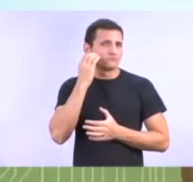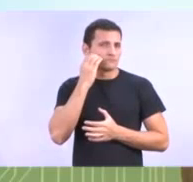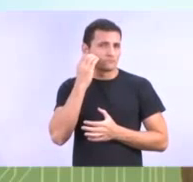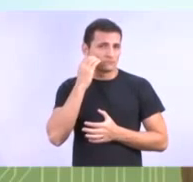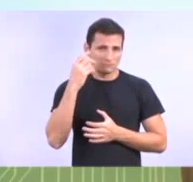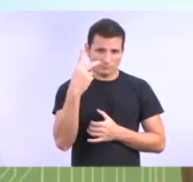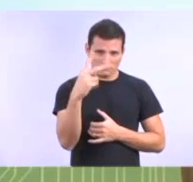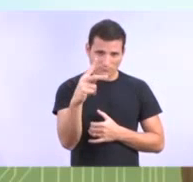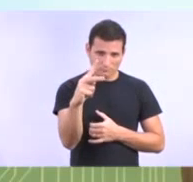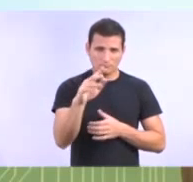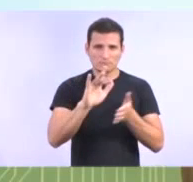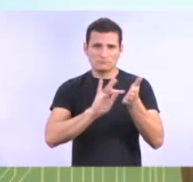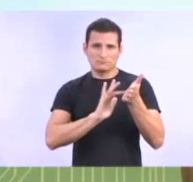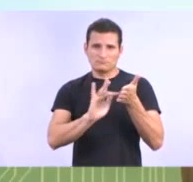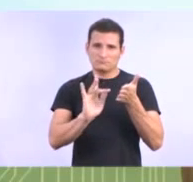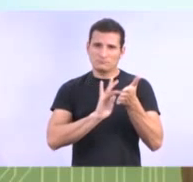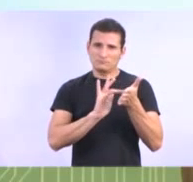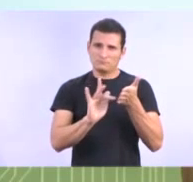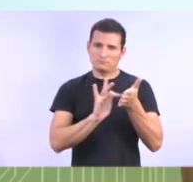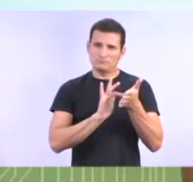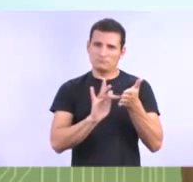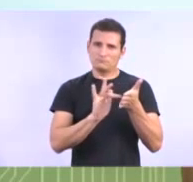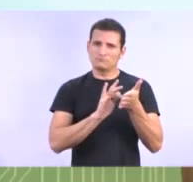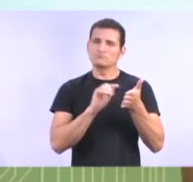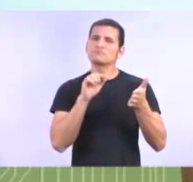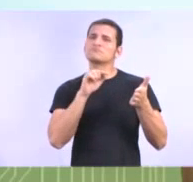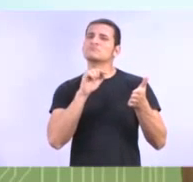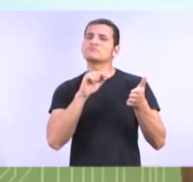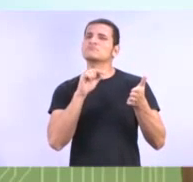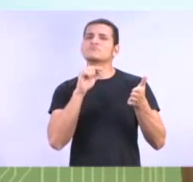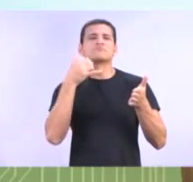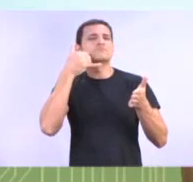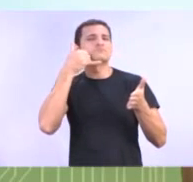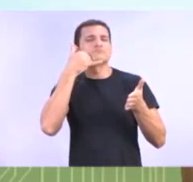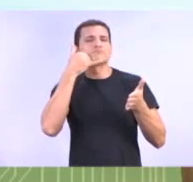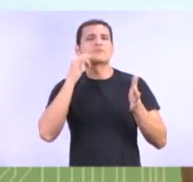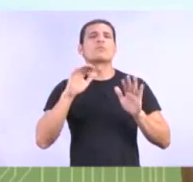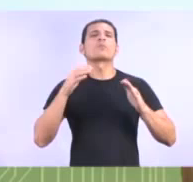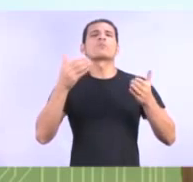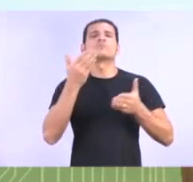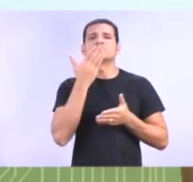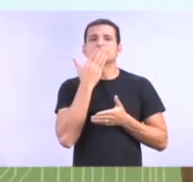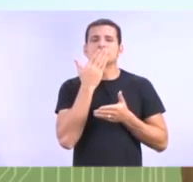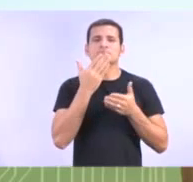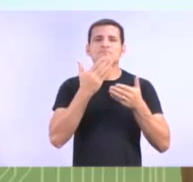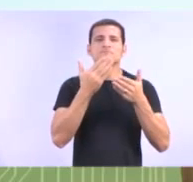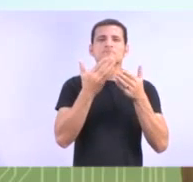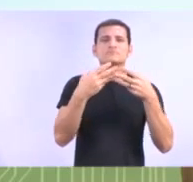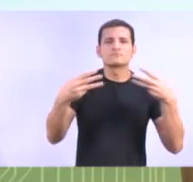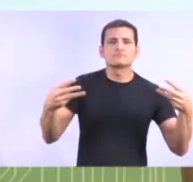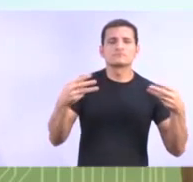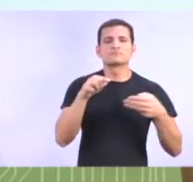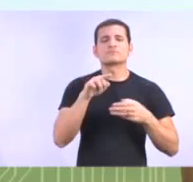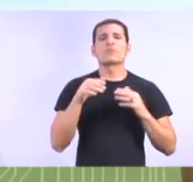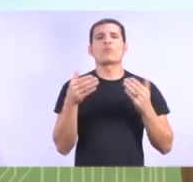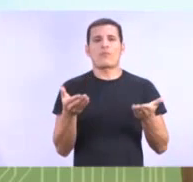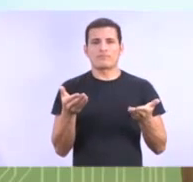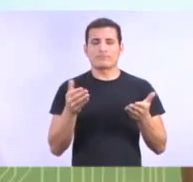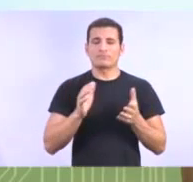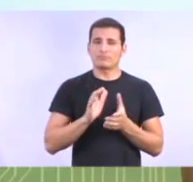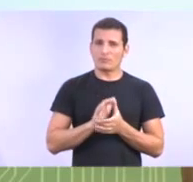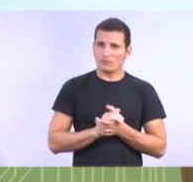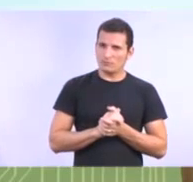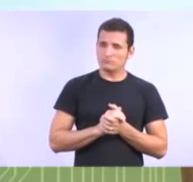os smartphones, em que tipo de rede eles se encontram? A gente vai aprender os conceitos aqui ao longo da aula e vocês